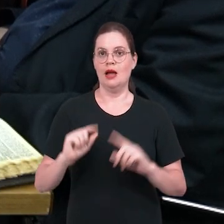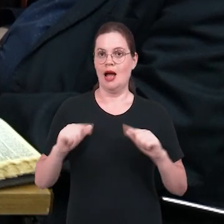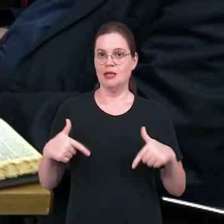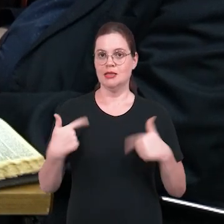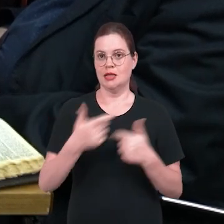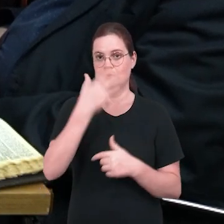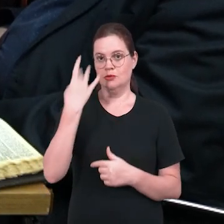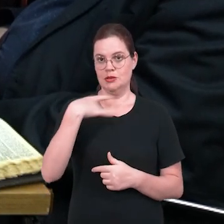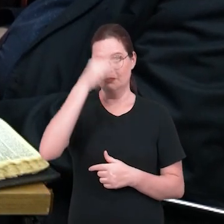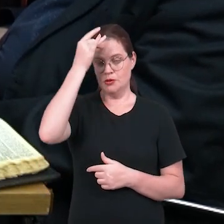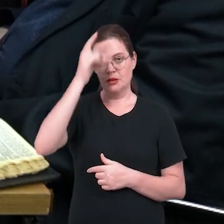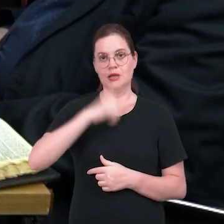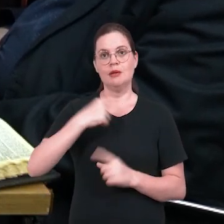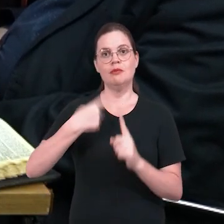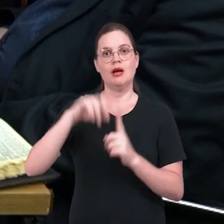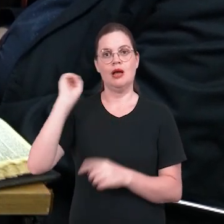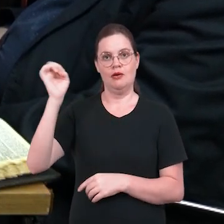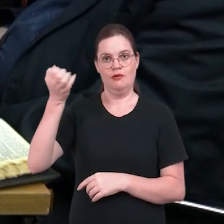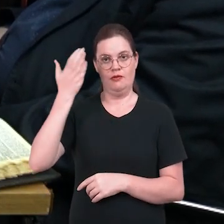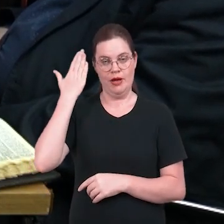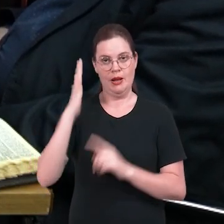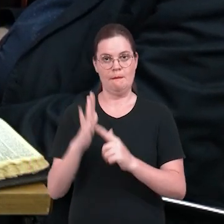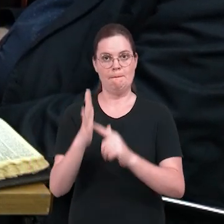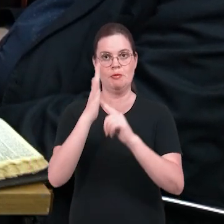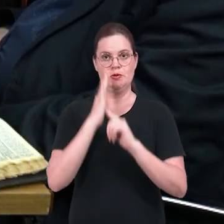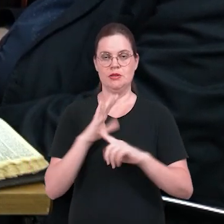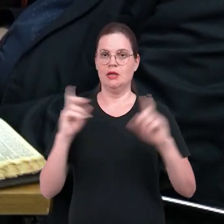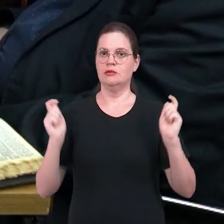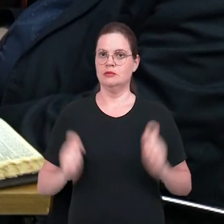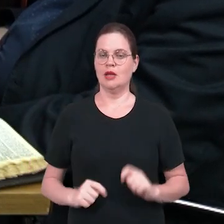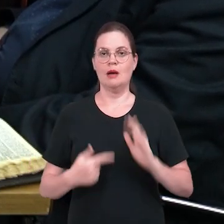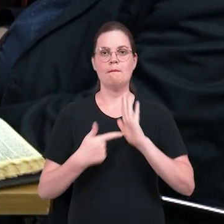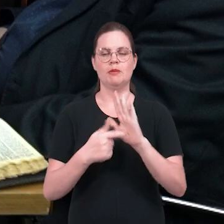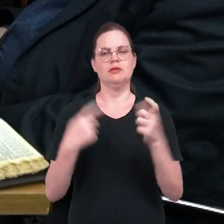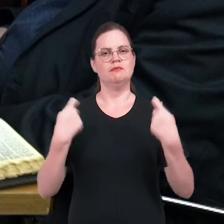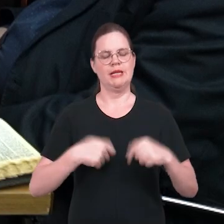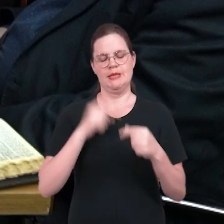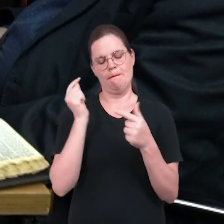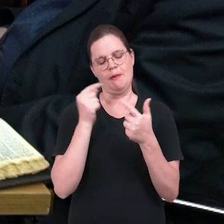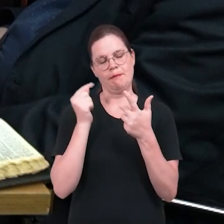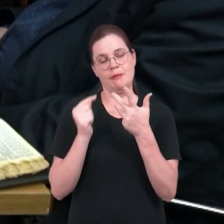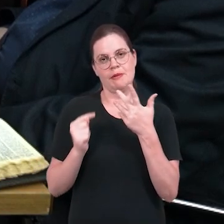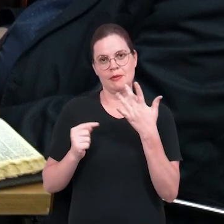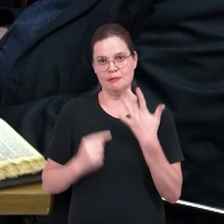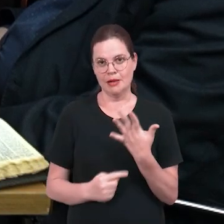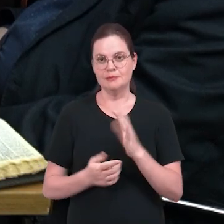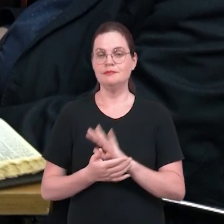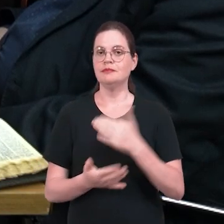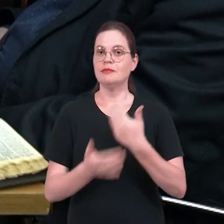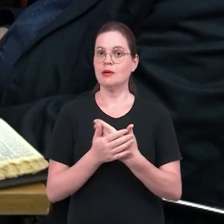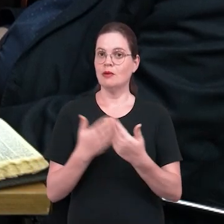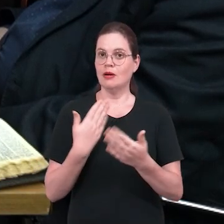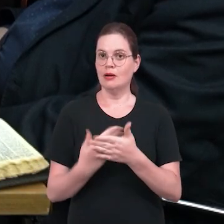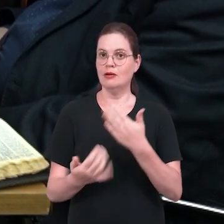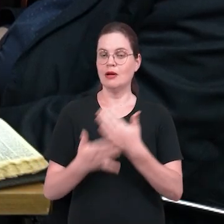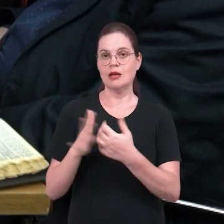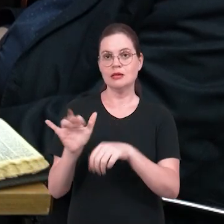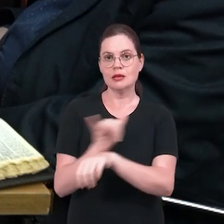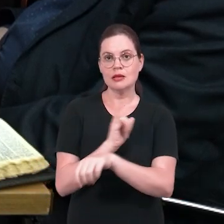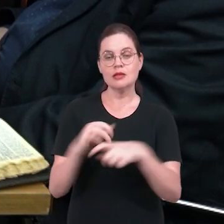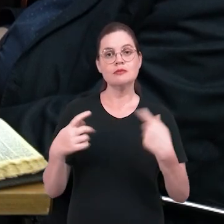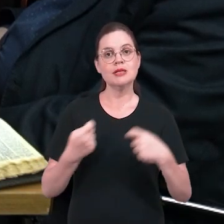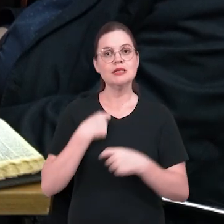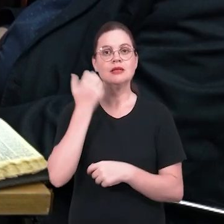antecipa, a revelação é dada. Tem que fazer isso, isso, isso e isso. Qualquer estrategista militar